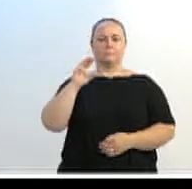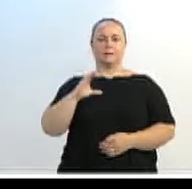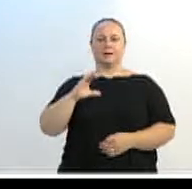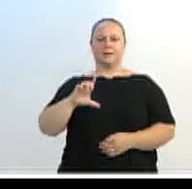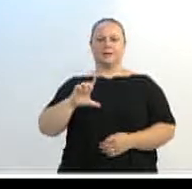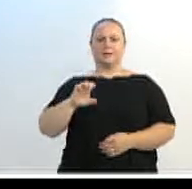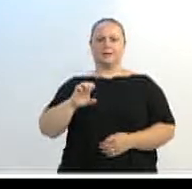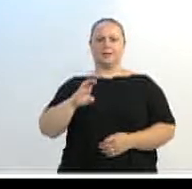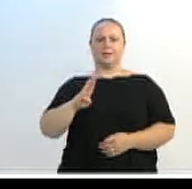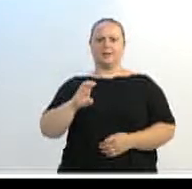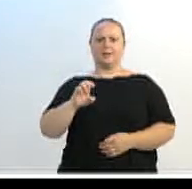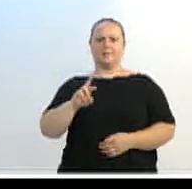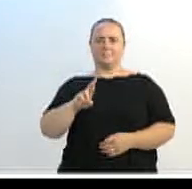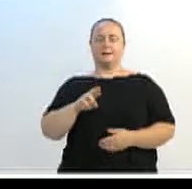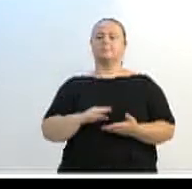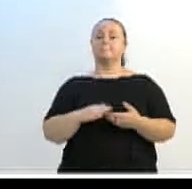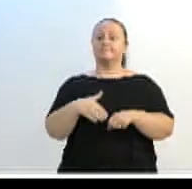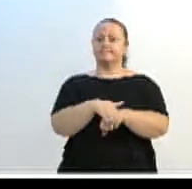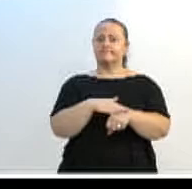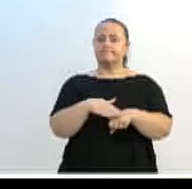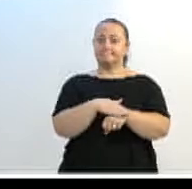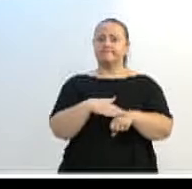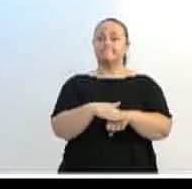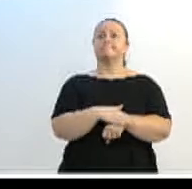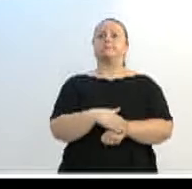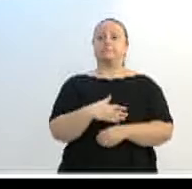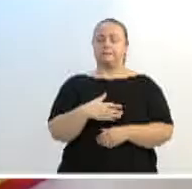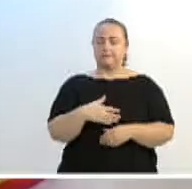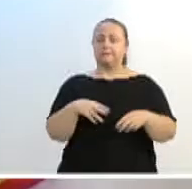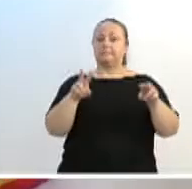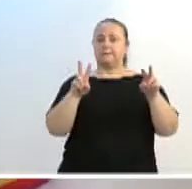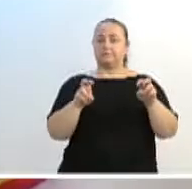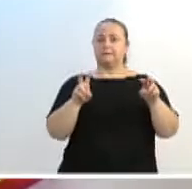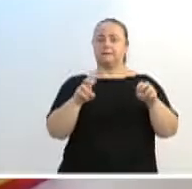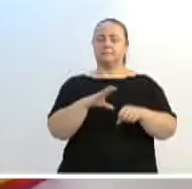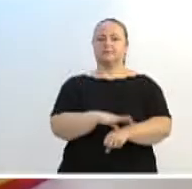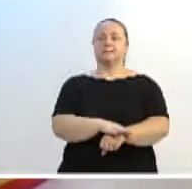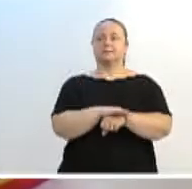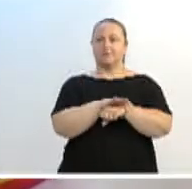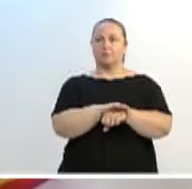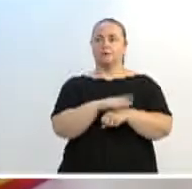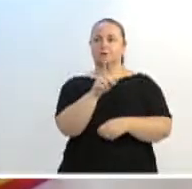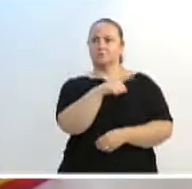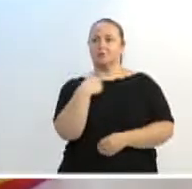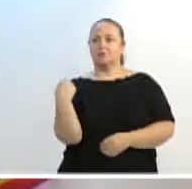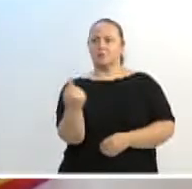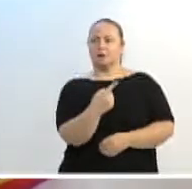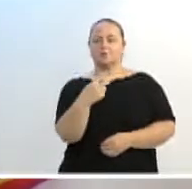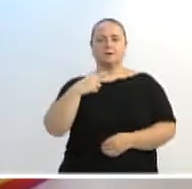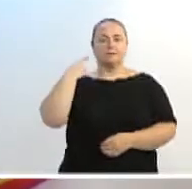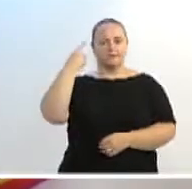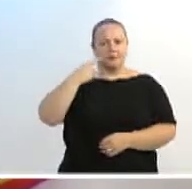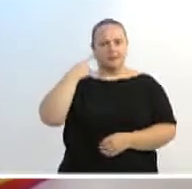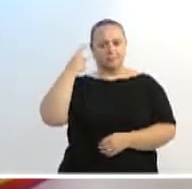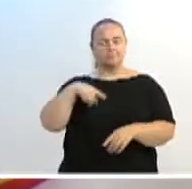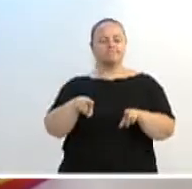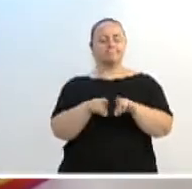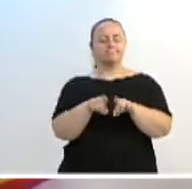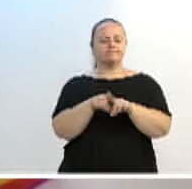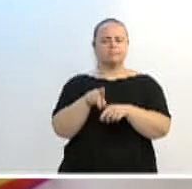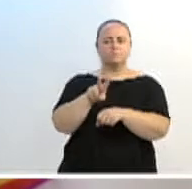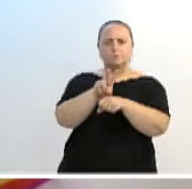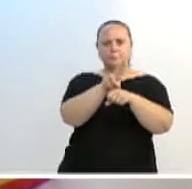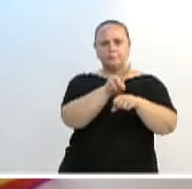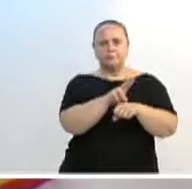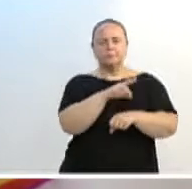nós conversamos muito sobre segurança, que também é interesse de nós, vereadores, zelar pela segurança do nosso município,